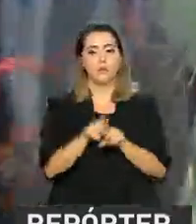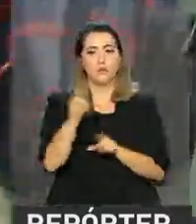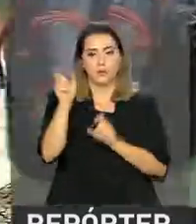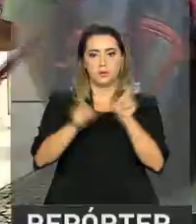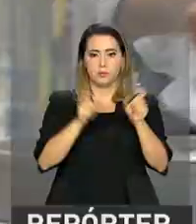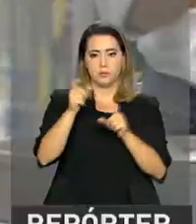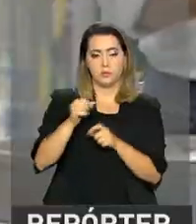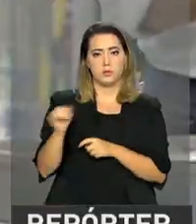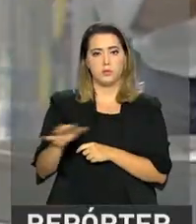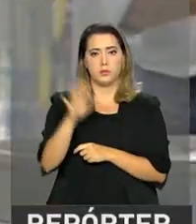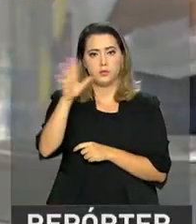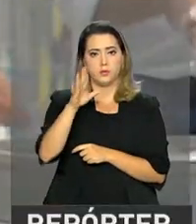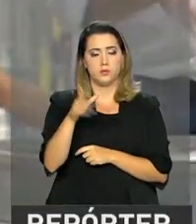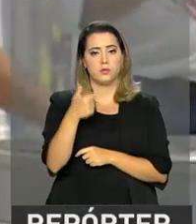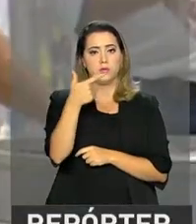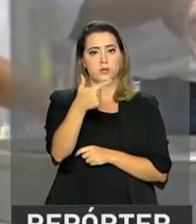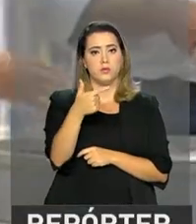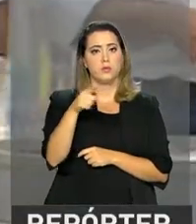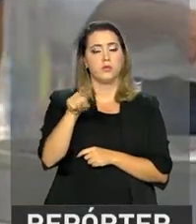combate à inflação, que está em